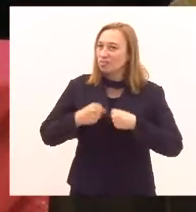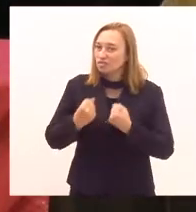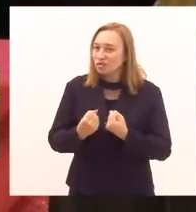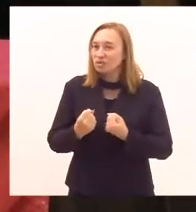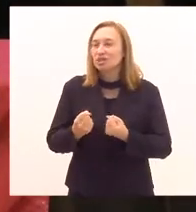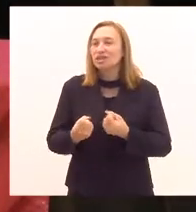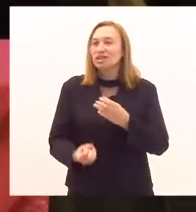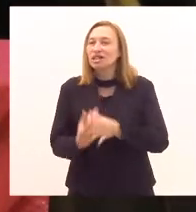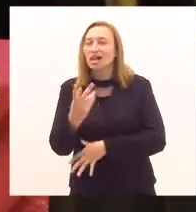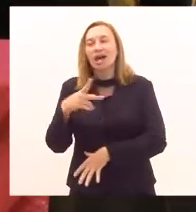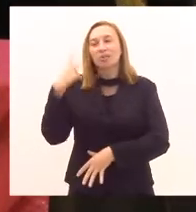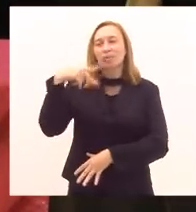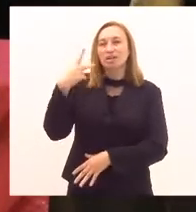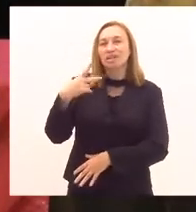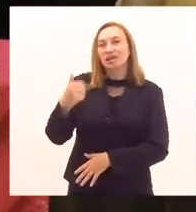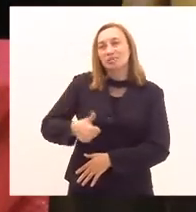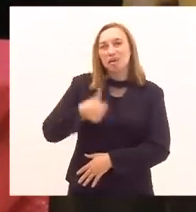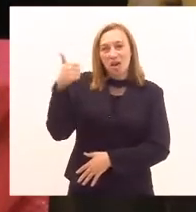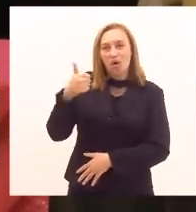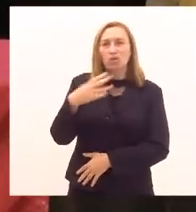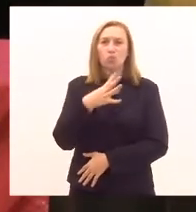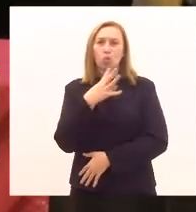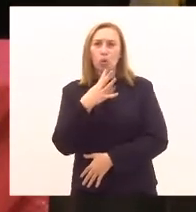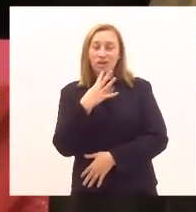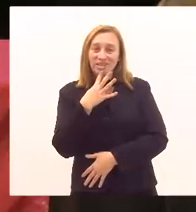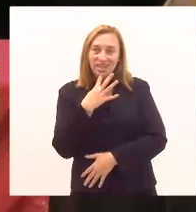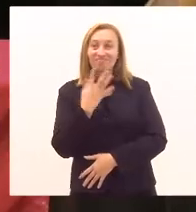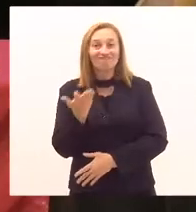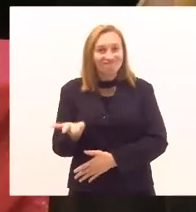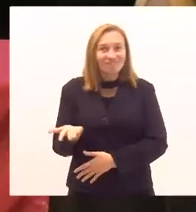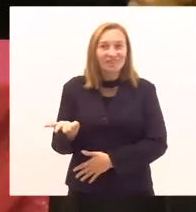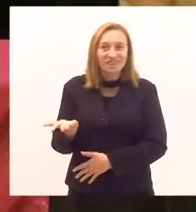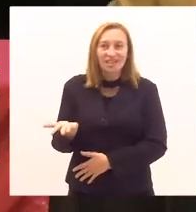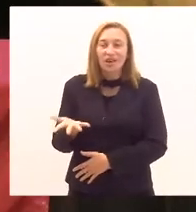políticas melhores e reconhecer,